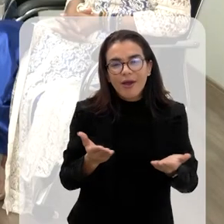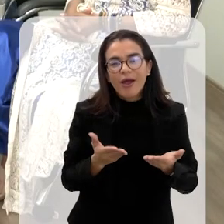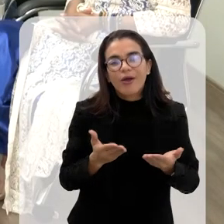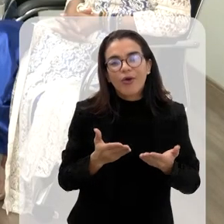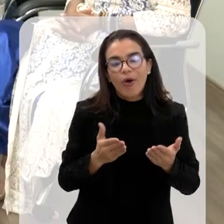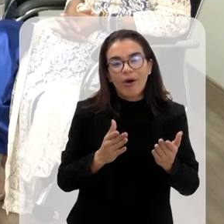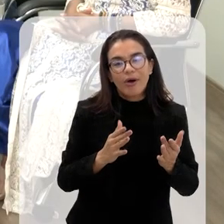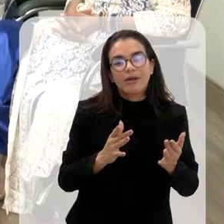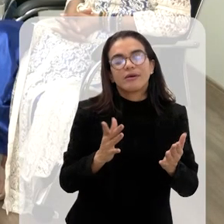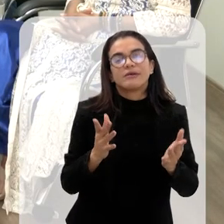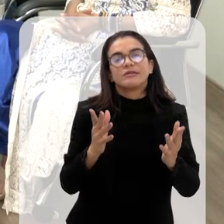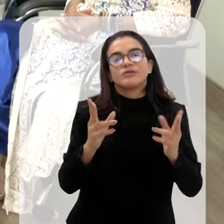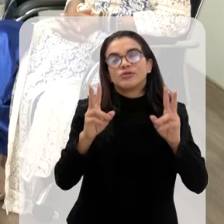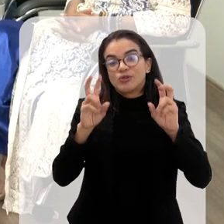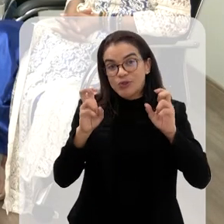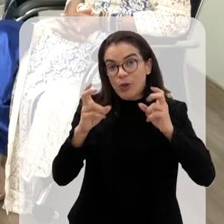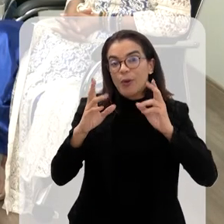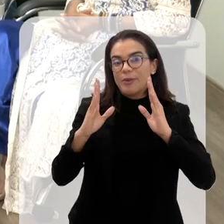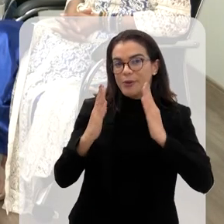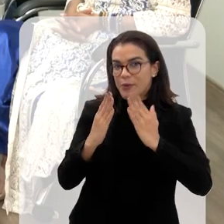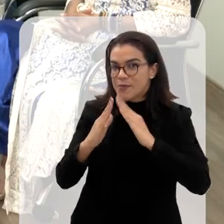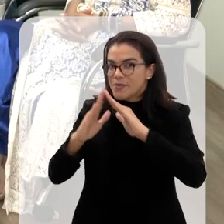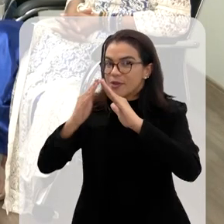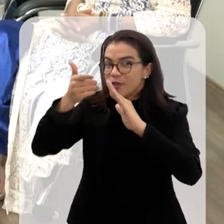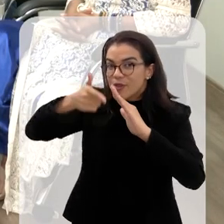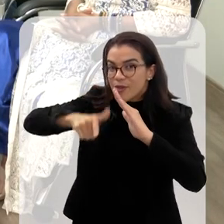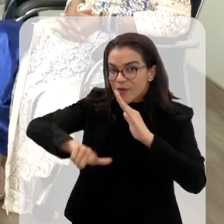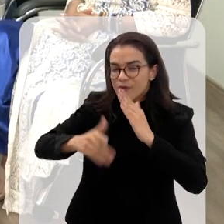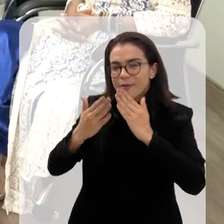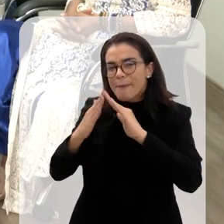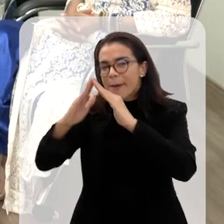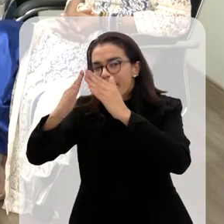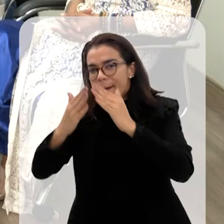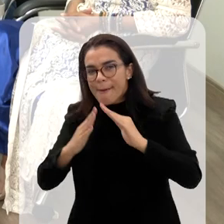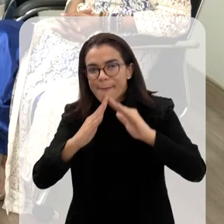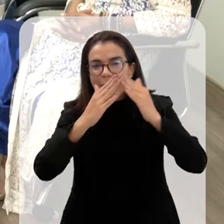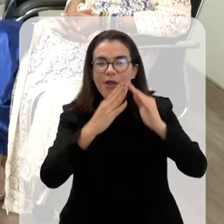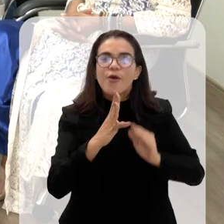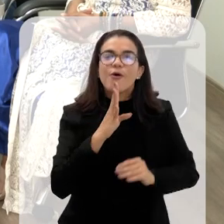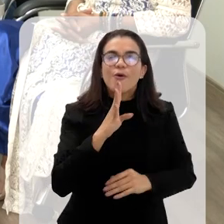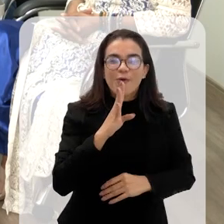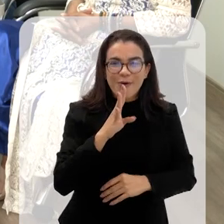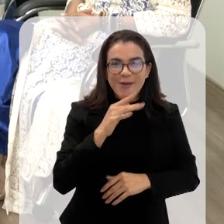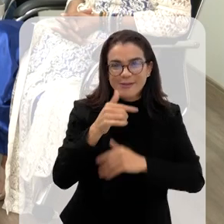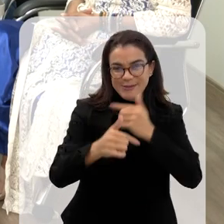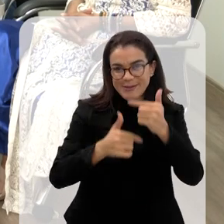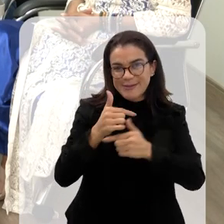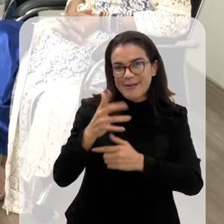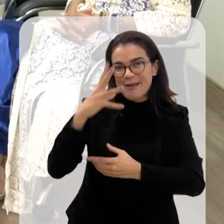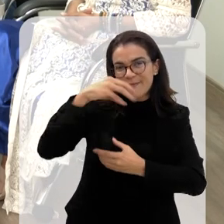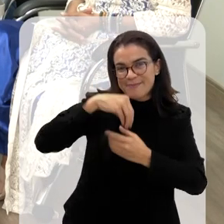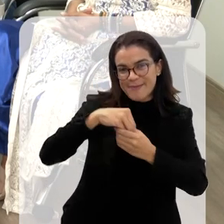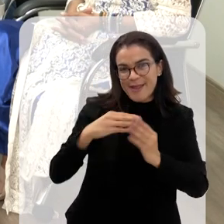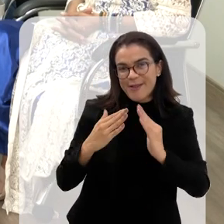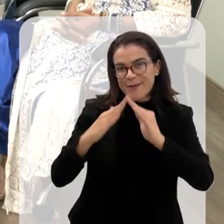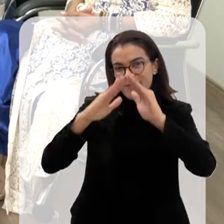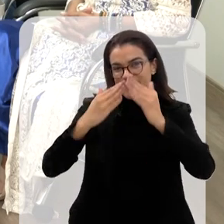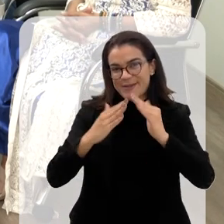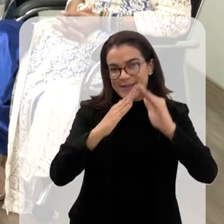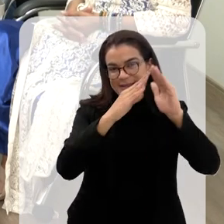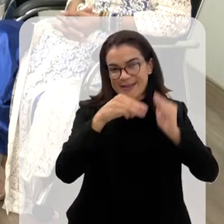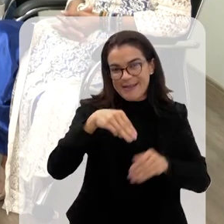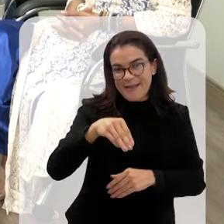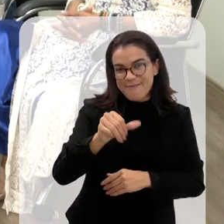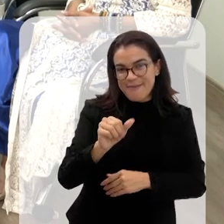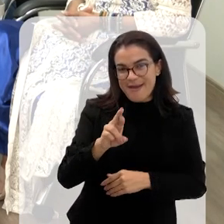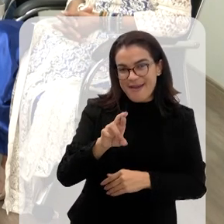Agora, voltando aqui nessa comunidade de novo, esse trabalho, eu conheço ele da Maré.